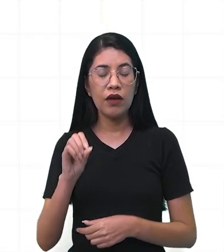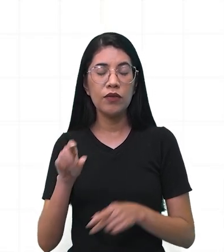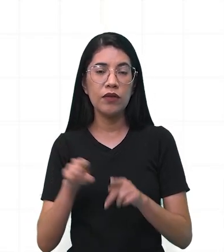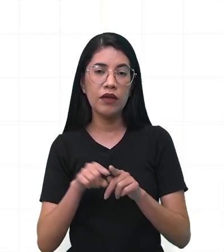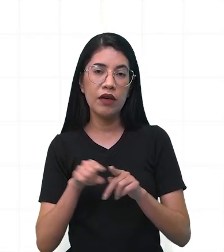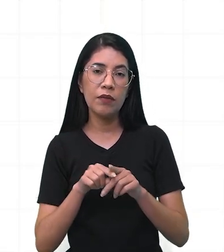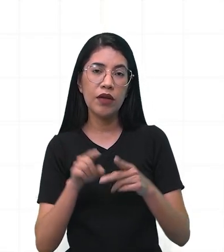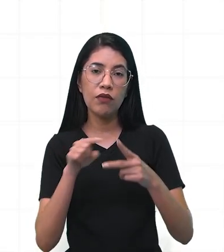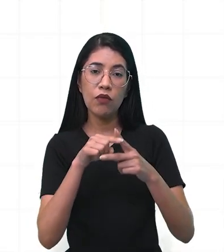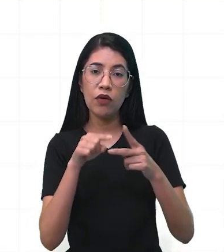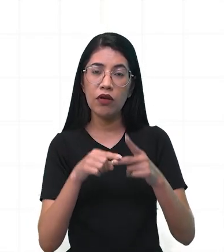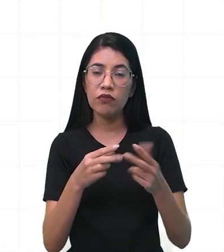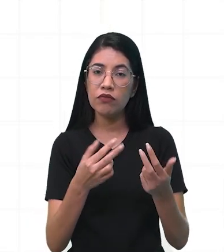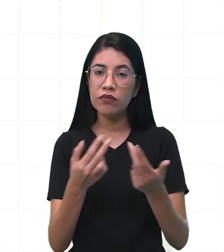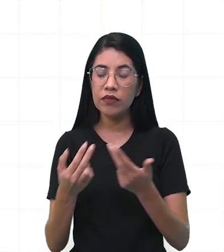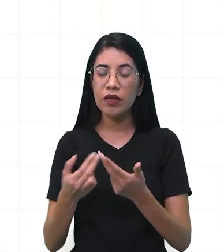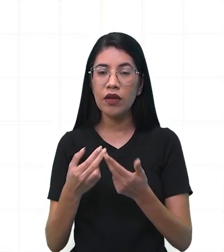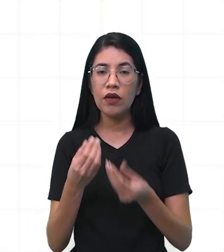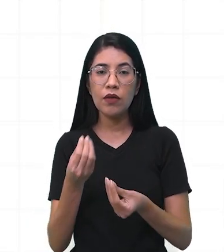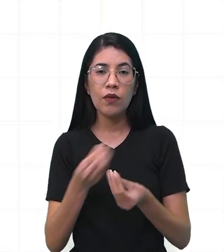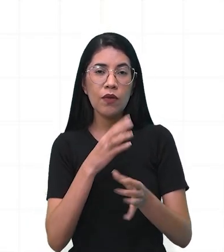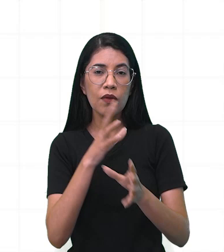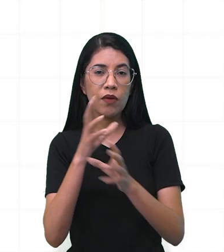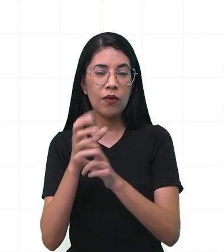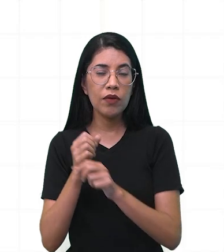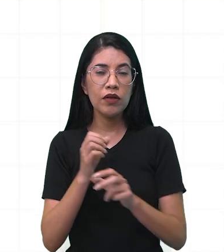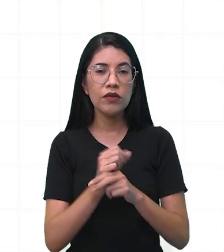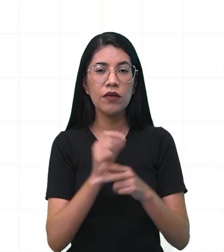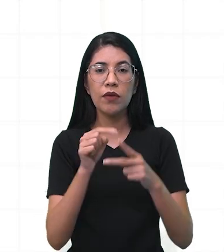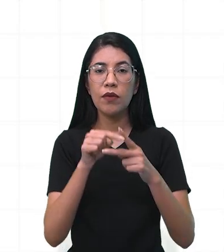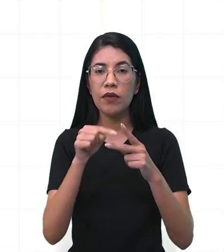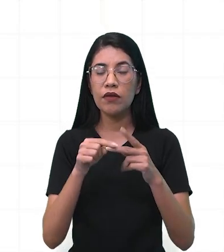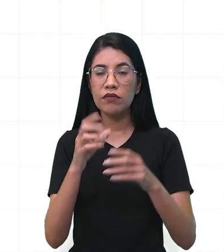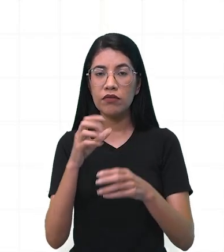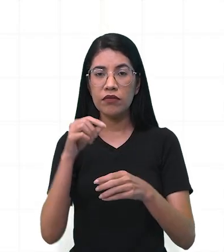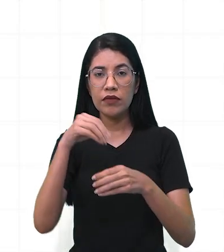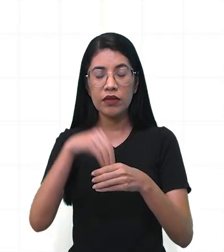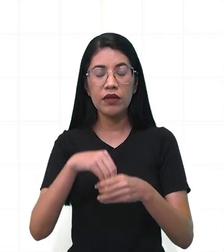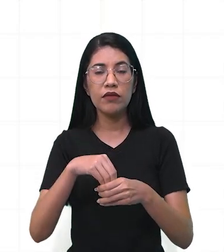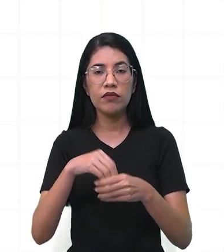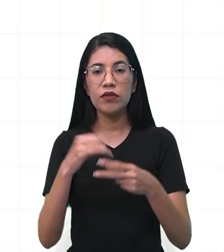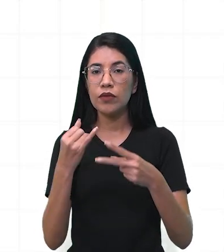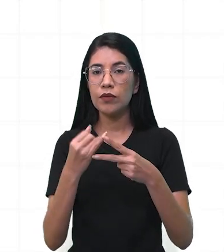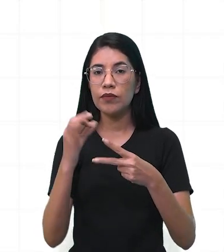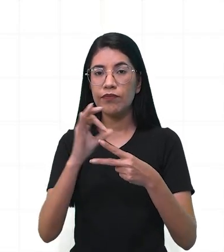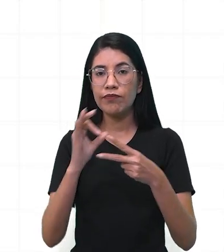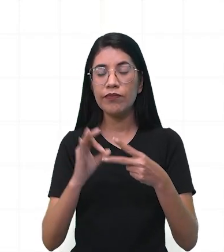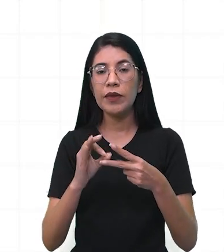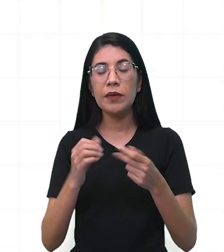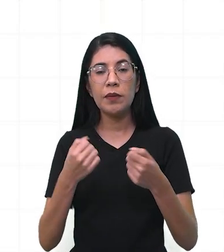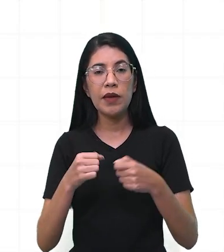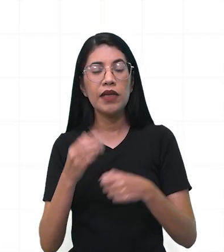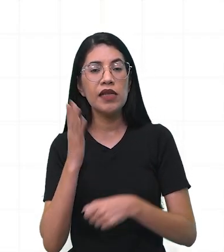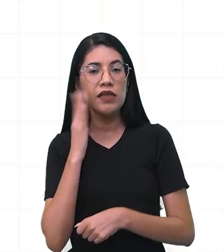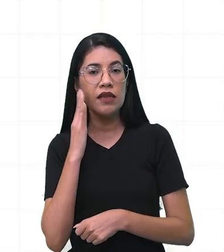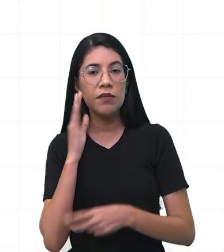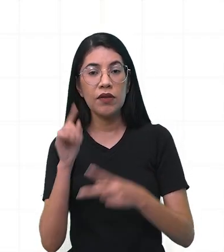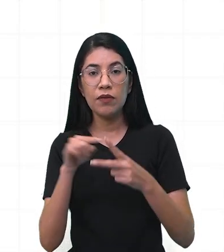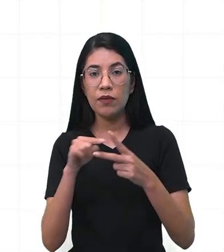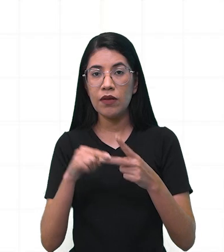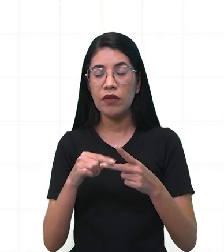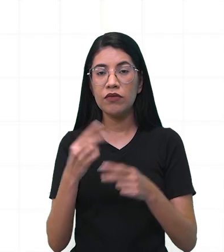seja, iguais, então, para somar os ângulos internos de um polígono, ou conhecemos os valores de todos os